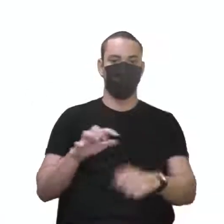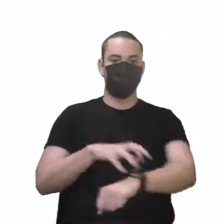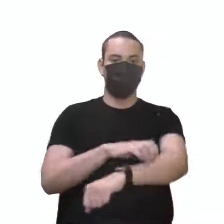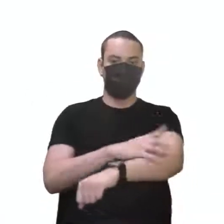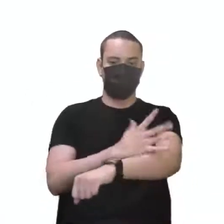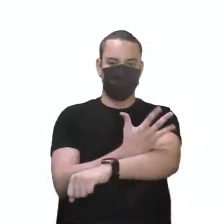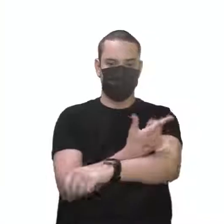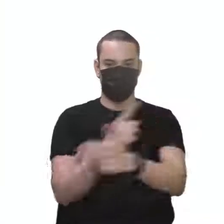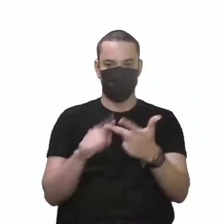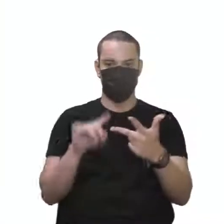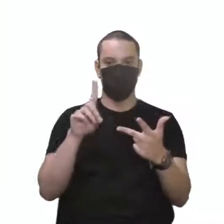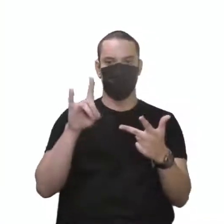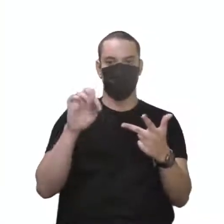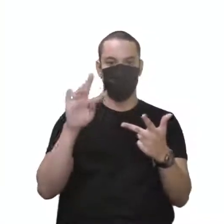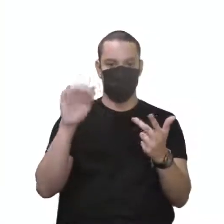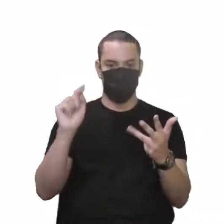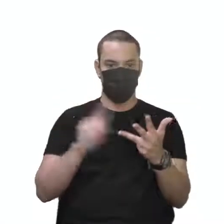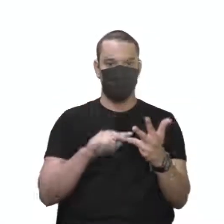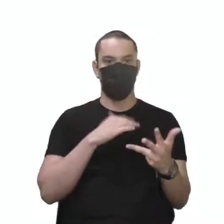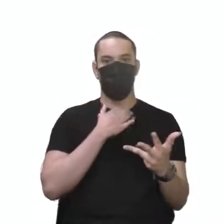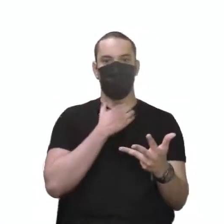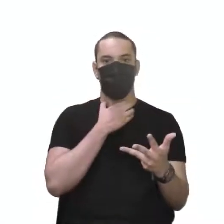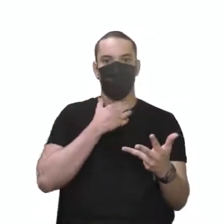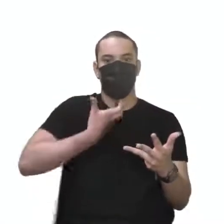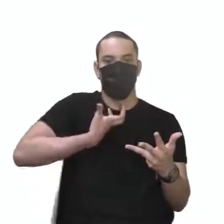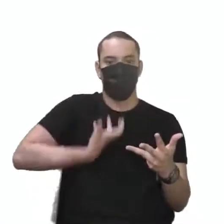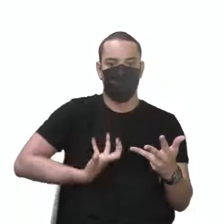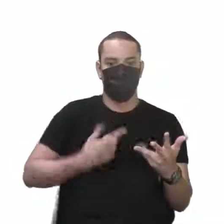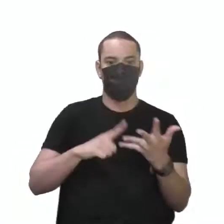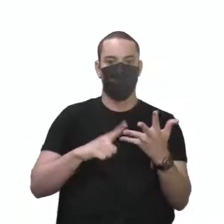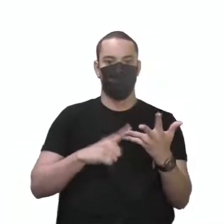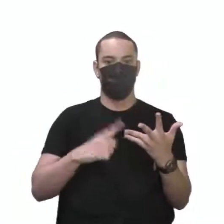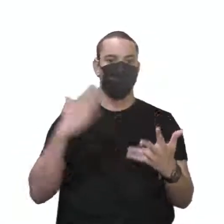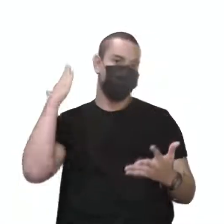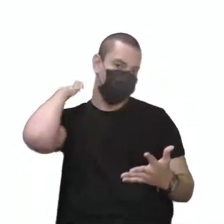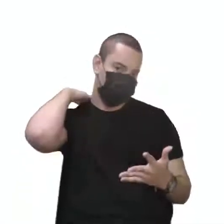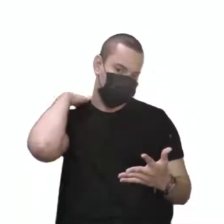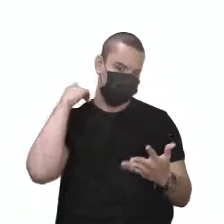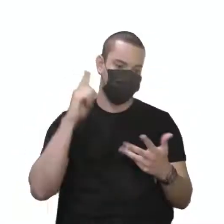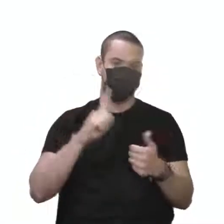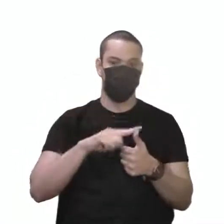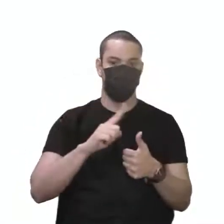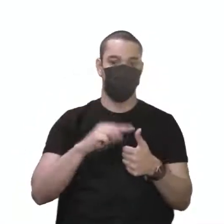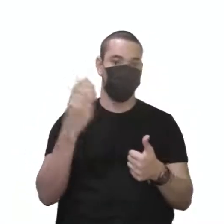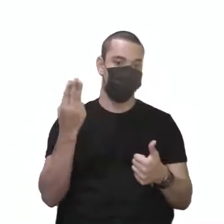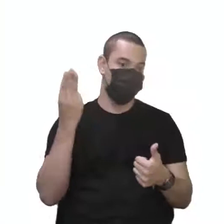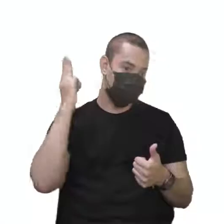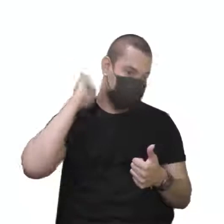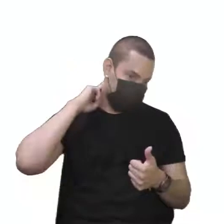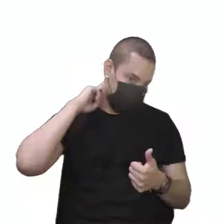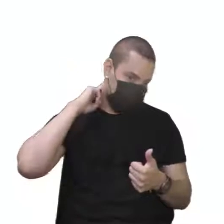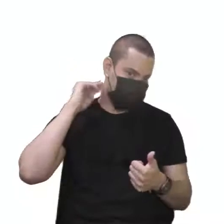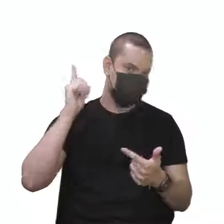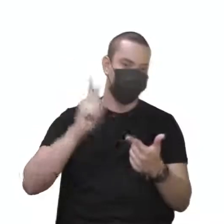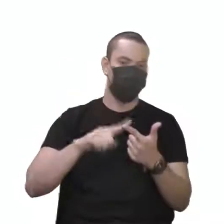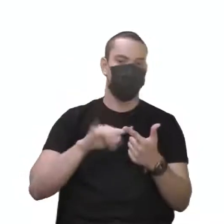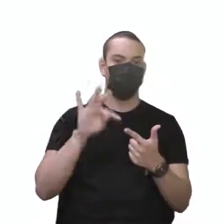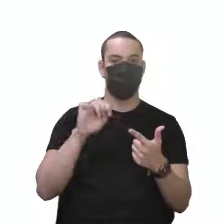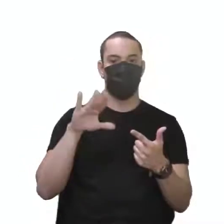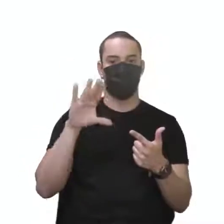hanseníase, a difteria, coqueluche, pneumonia, meningite, meningocócica, né?